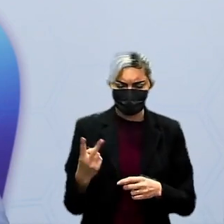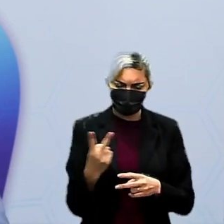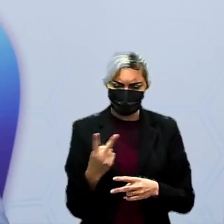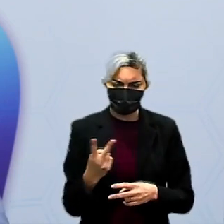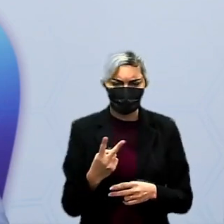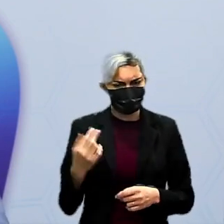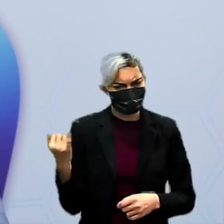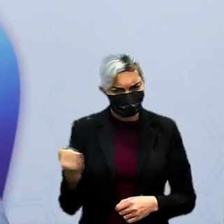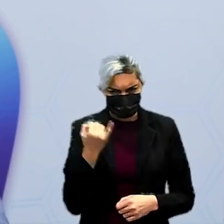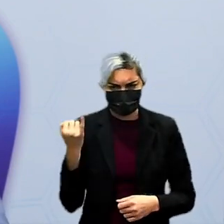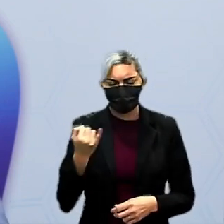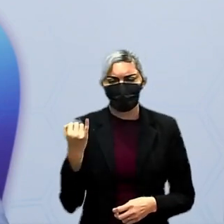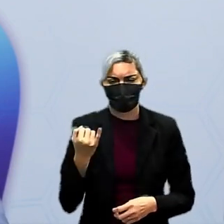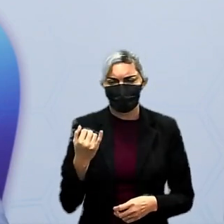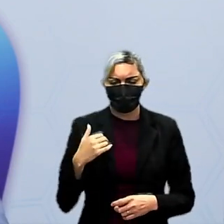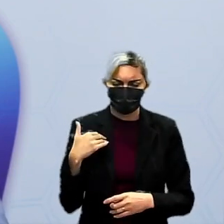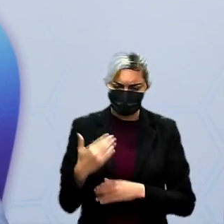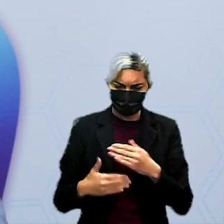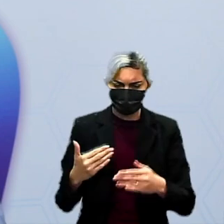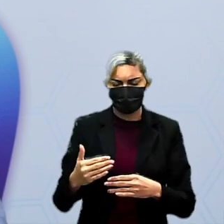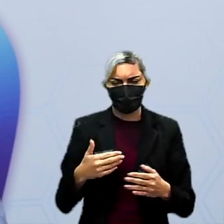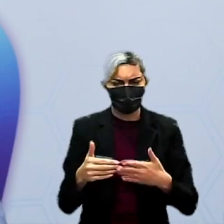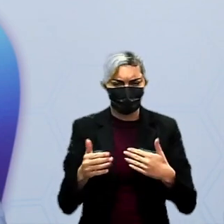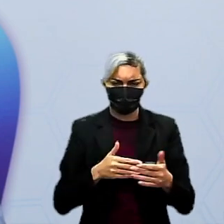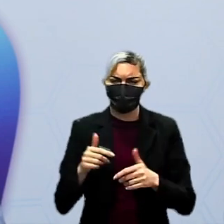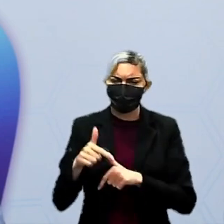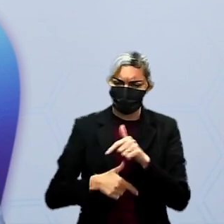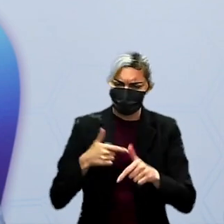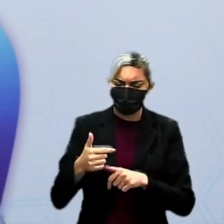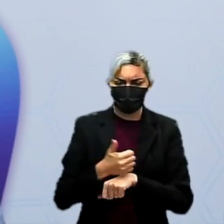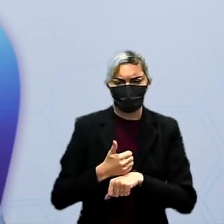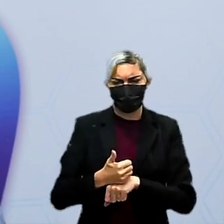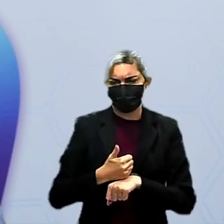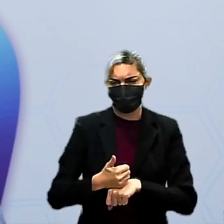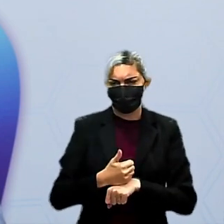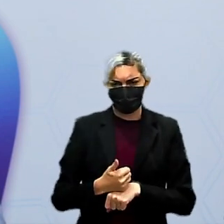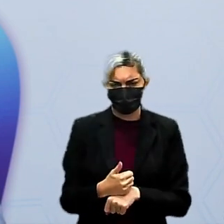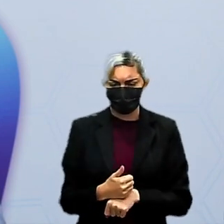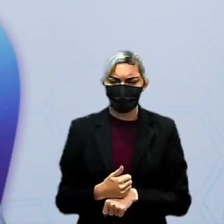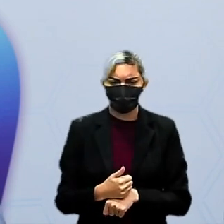elementos chaves para o desenvolvimento de qualquer atividade profissional.